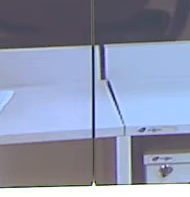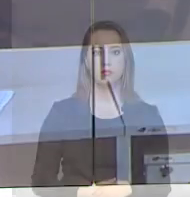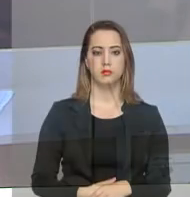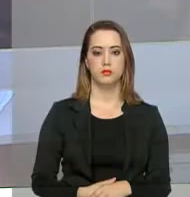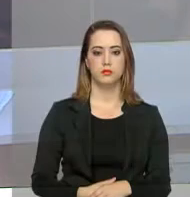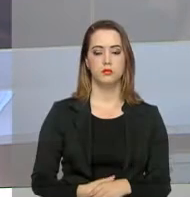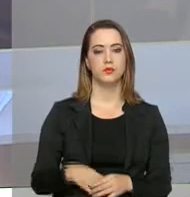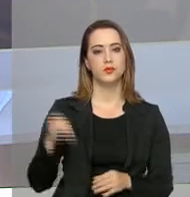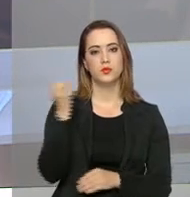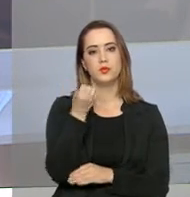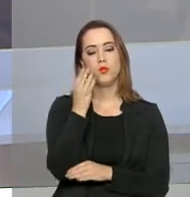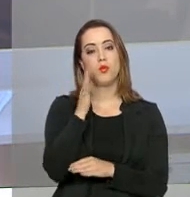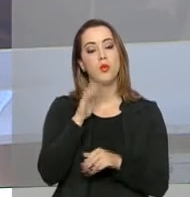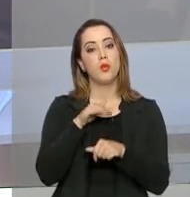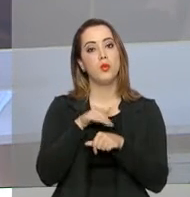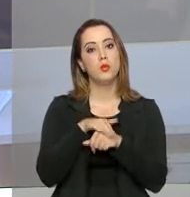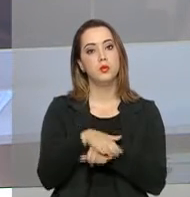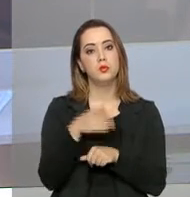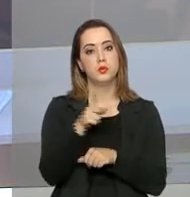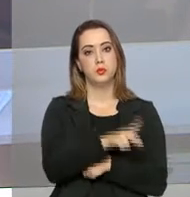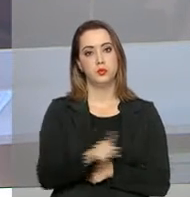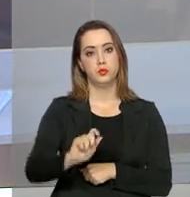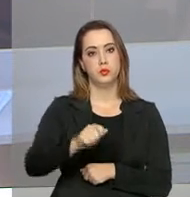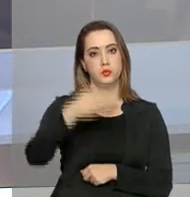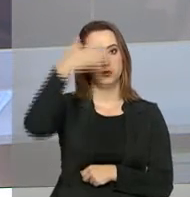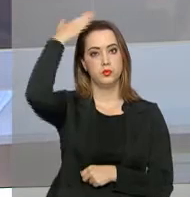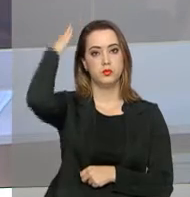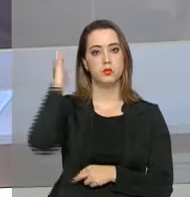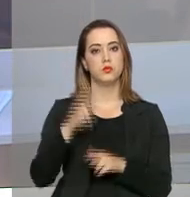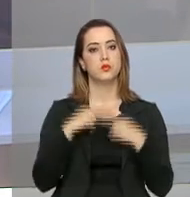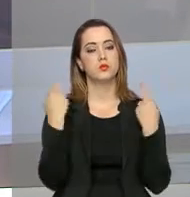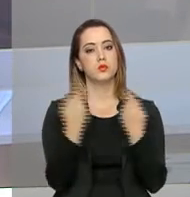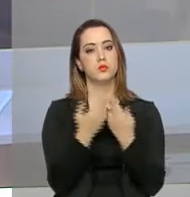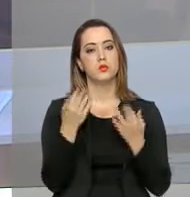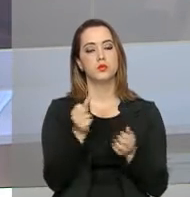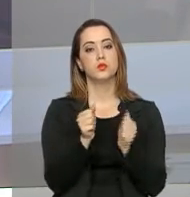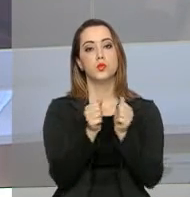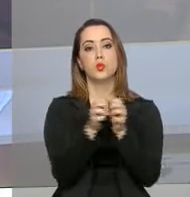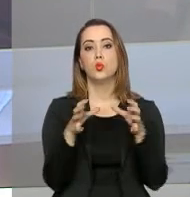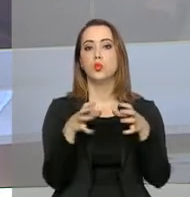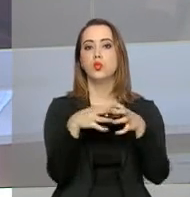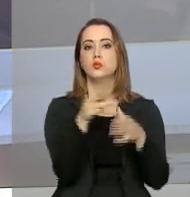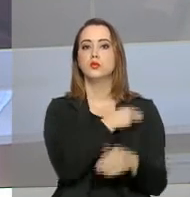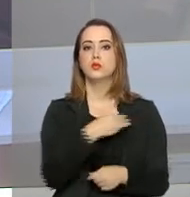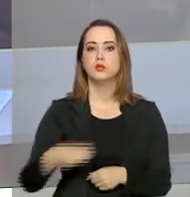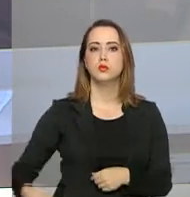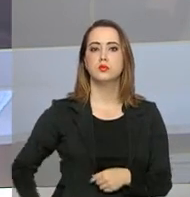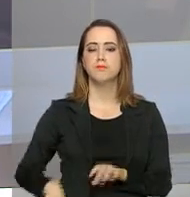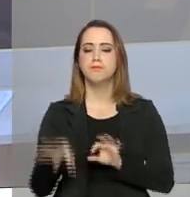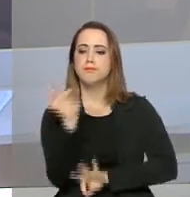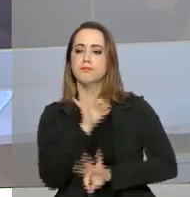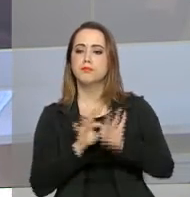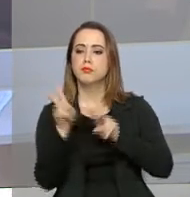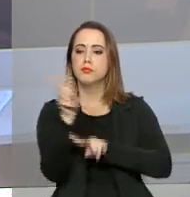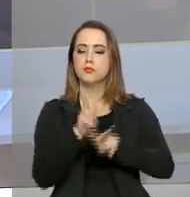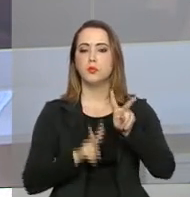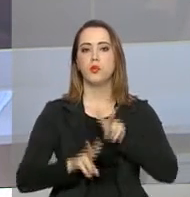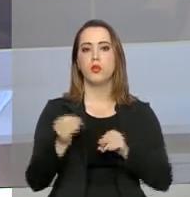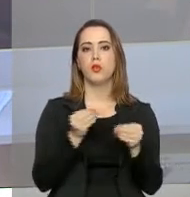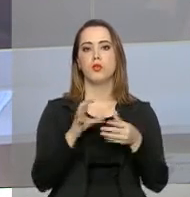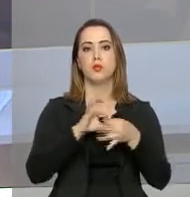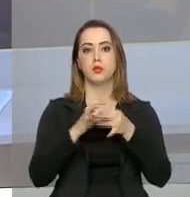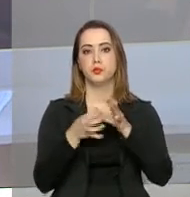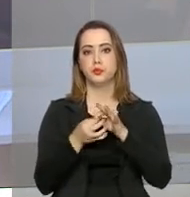olá boa noite o presidente em exercício michel temer se reuniu com a equipe de ministros para fazer um balanço das olimpíadas rio